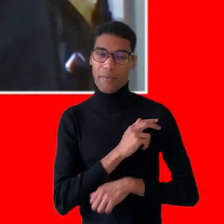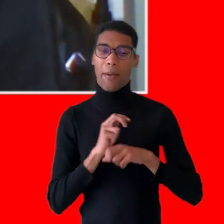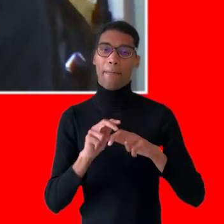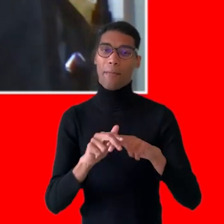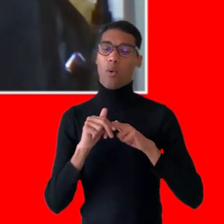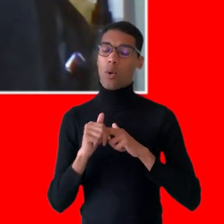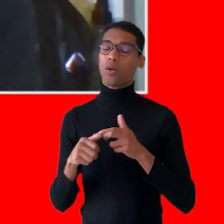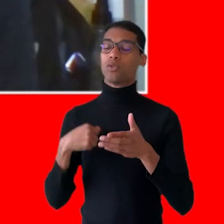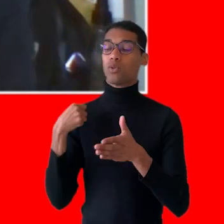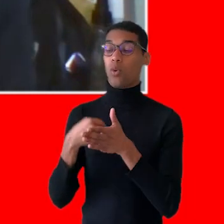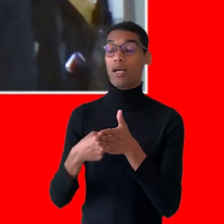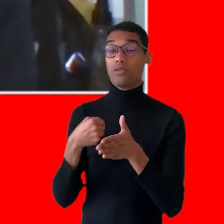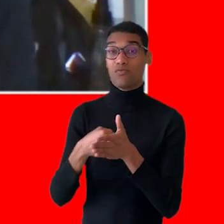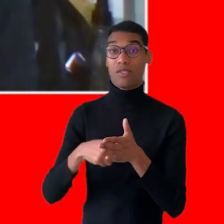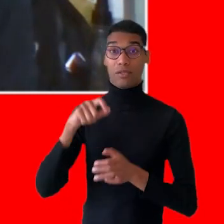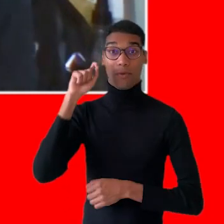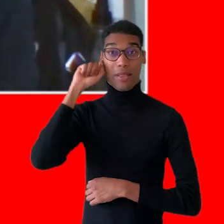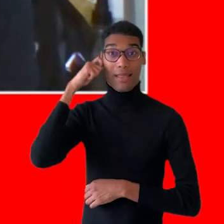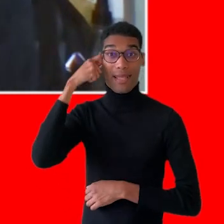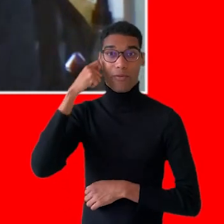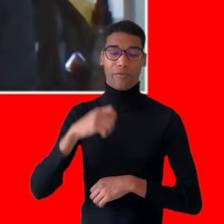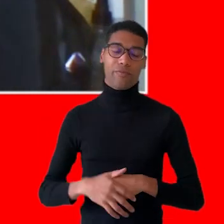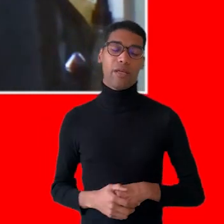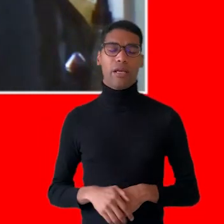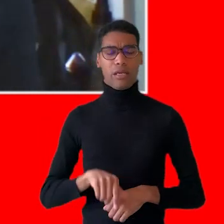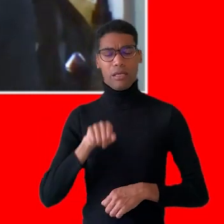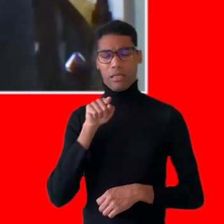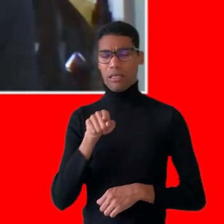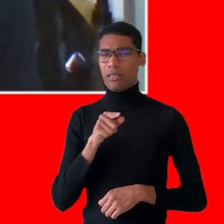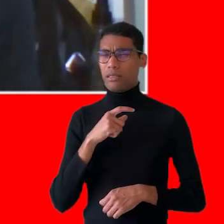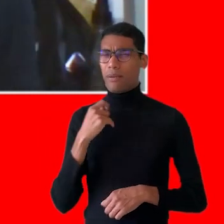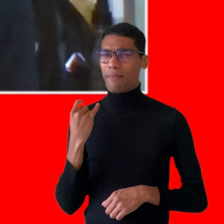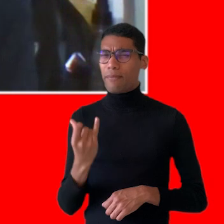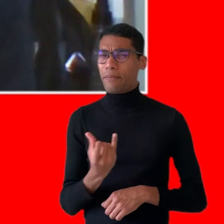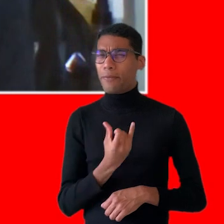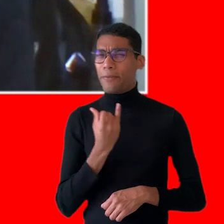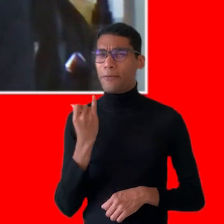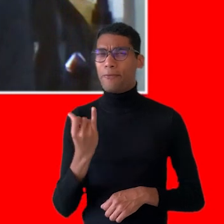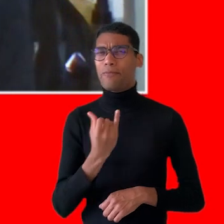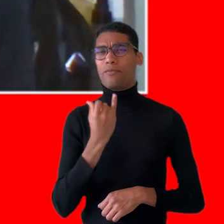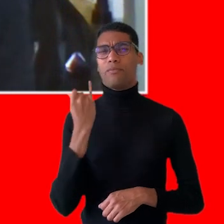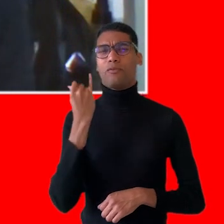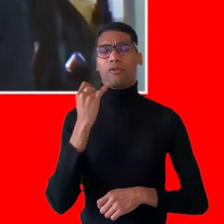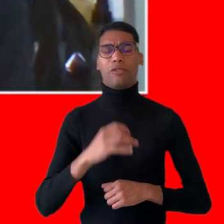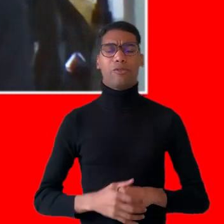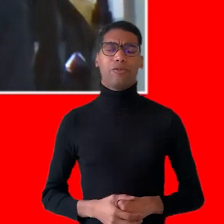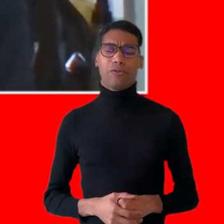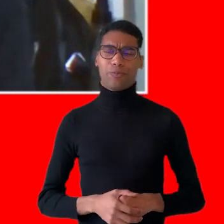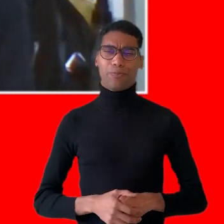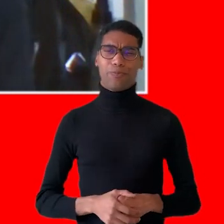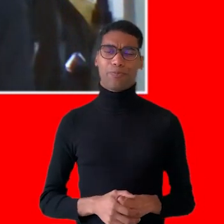pelo ativismo negro. Isso é uma coisa muito importante.